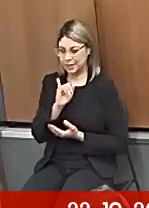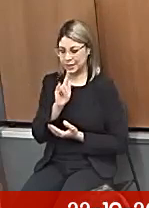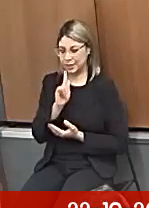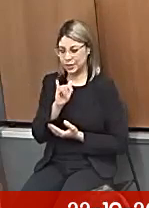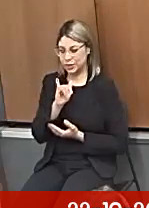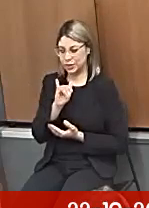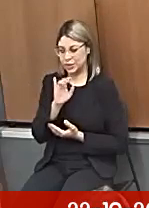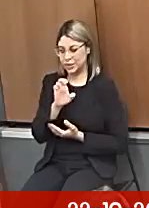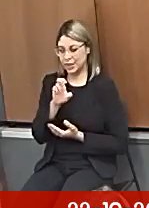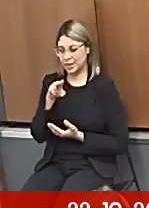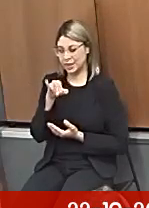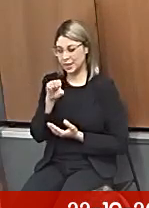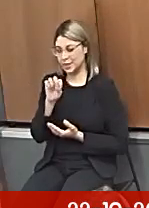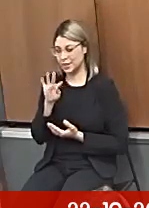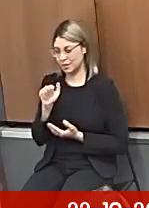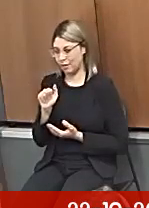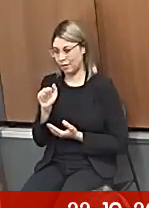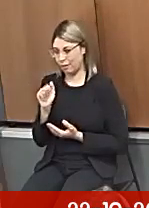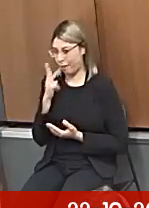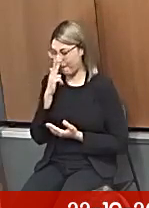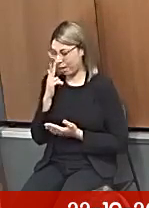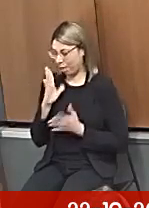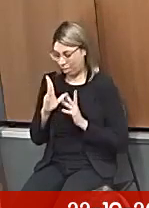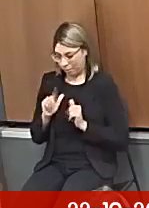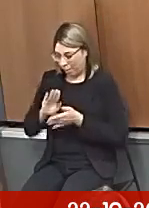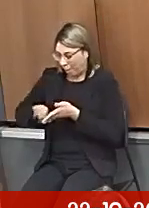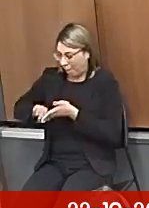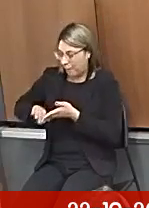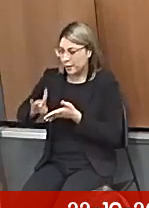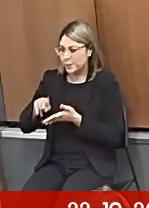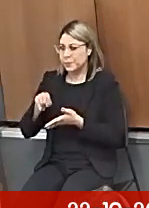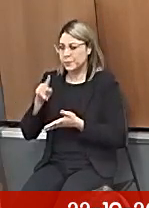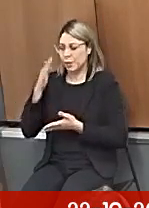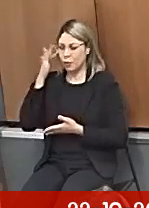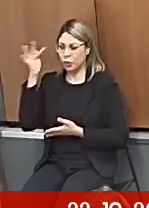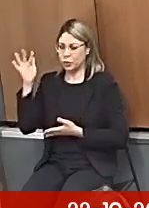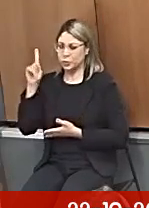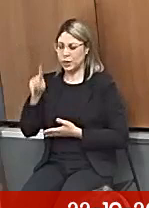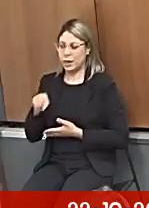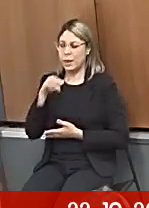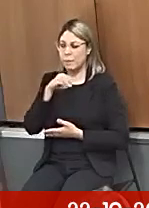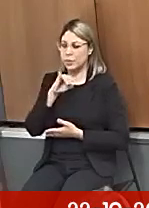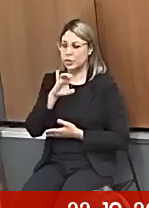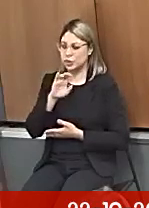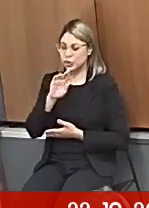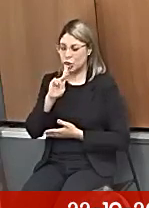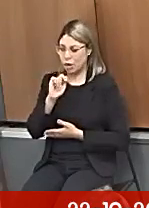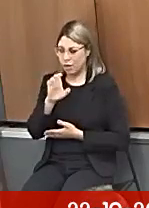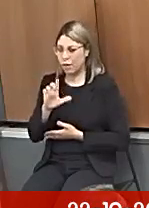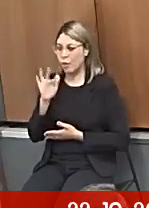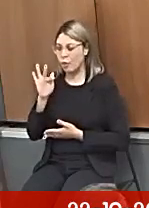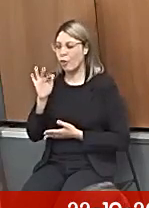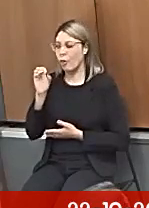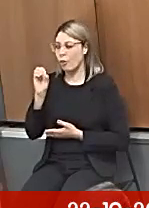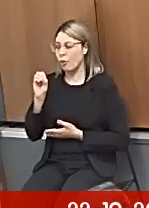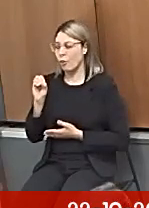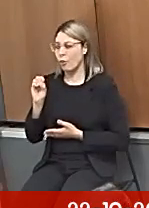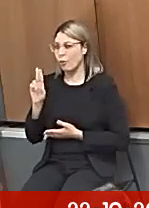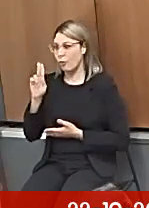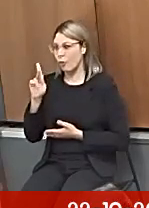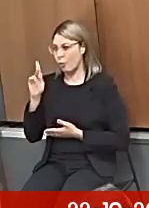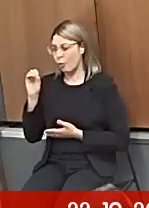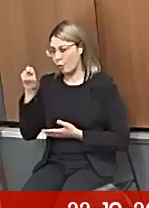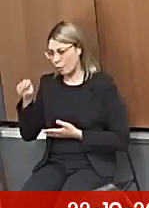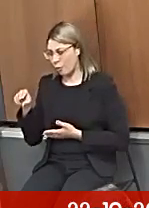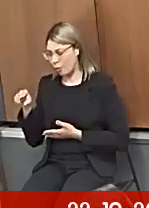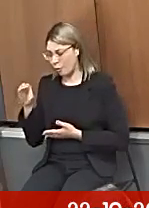higienista, esse termo é um termo de um filósofo chamado Michel Foucault, que ele lá no século XVIII,